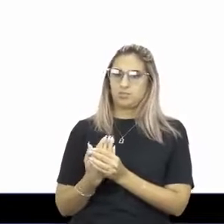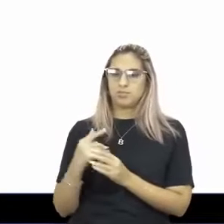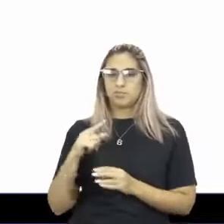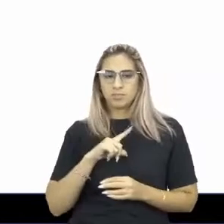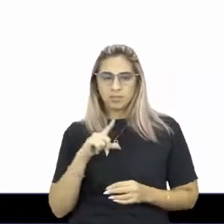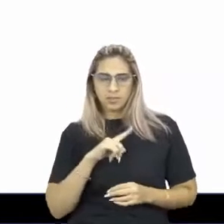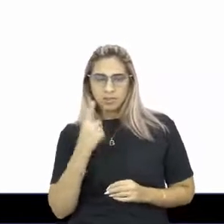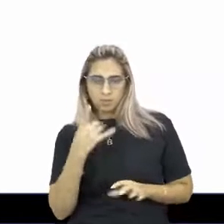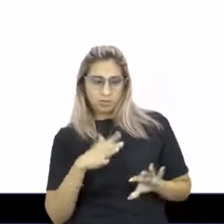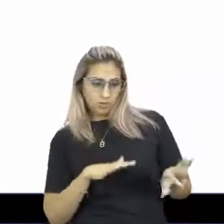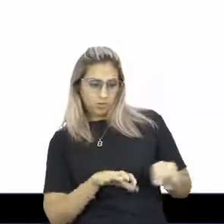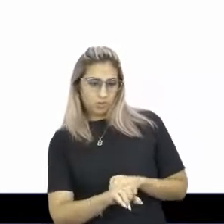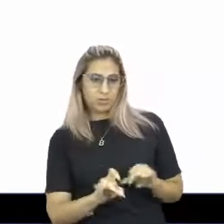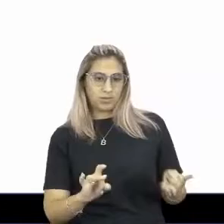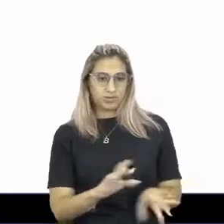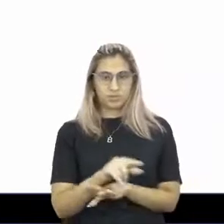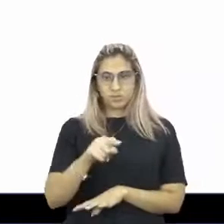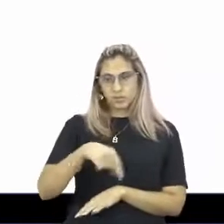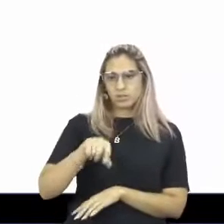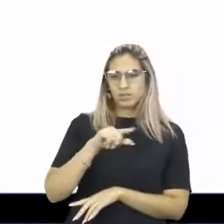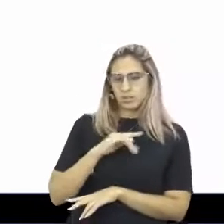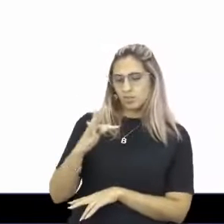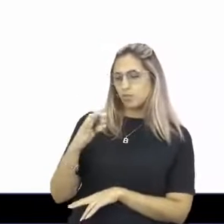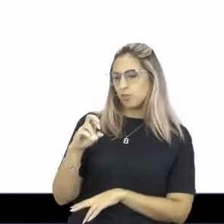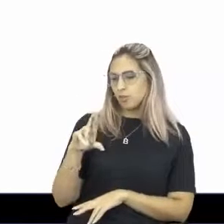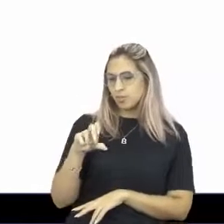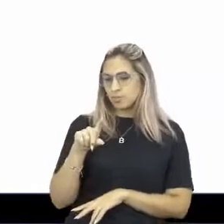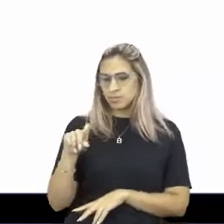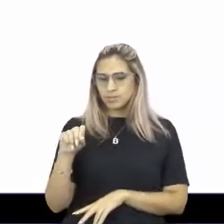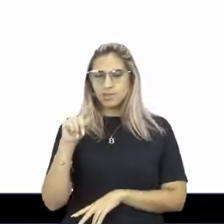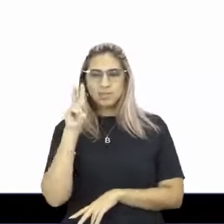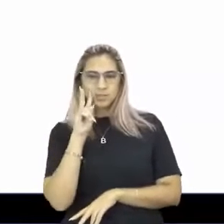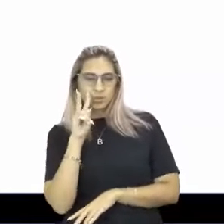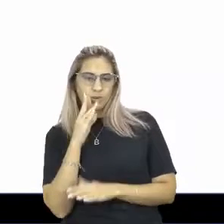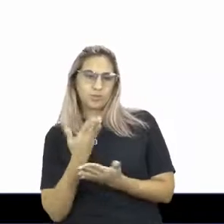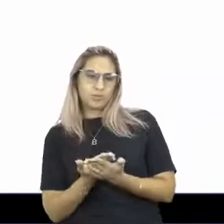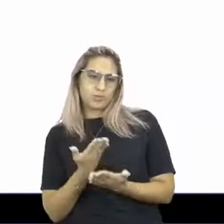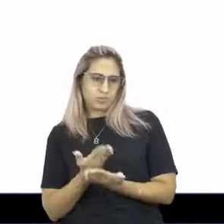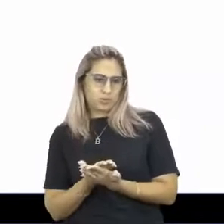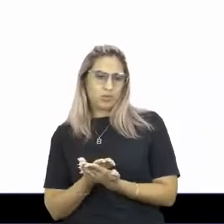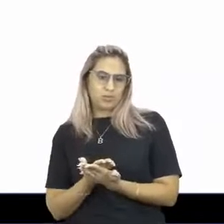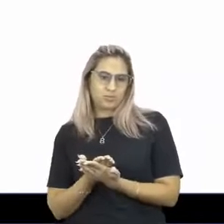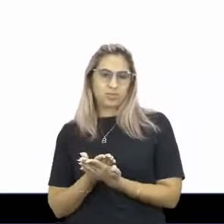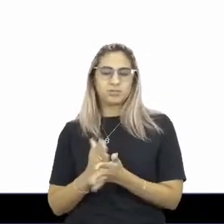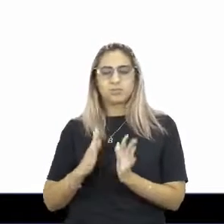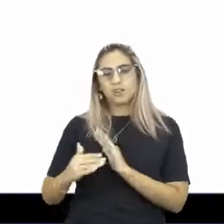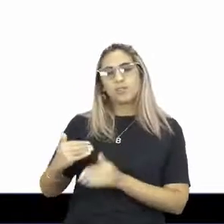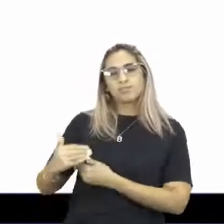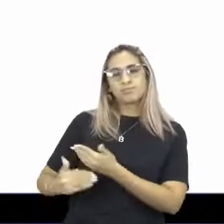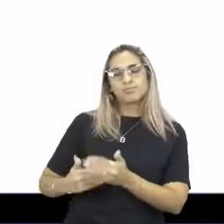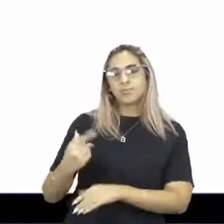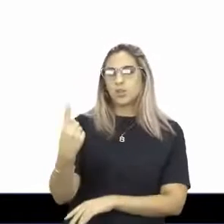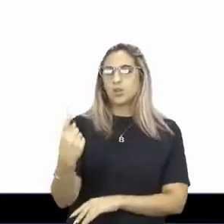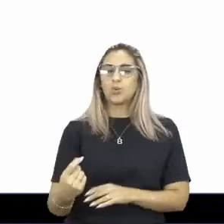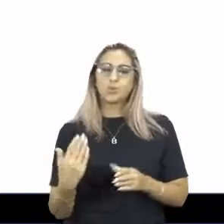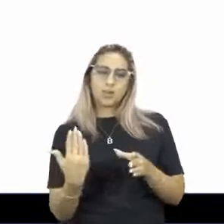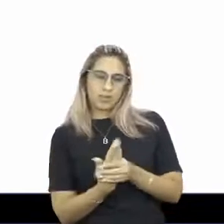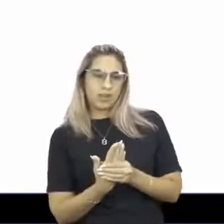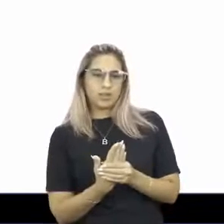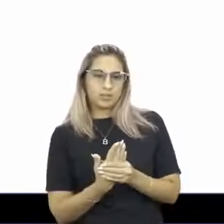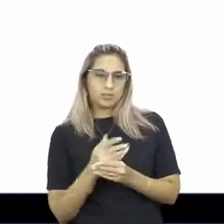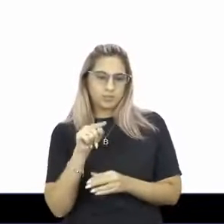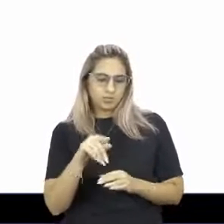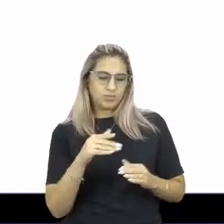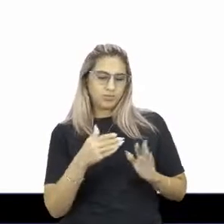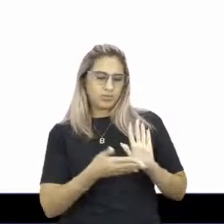tenho uma formação, eu preciso colocar a formação e o histórico escolar. Eu tenho que gerar isso em um único anexo, sabe? Como se fosse